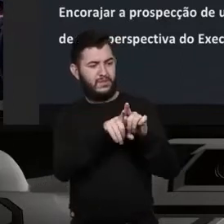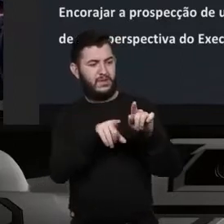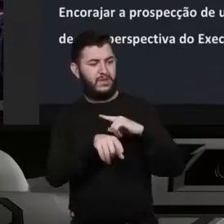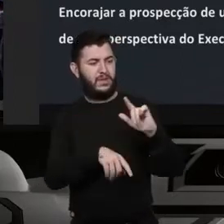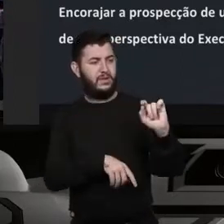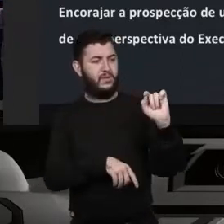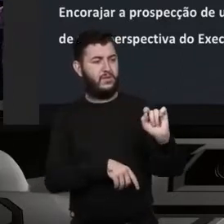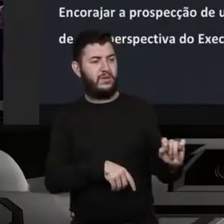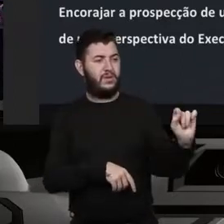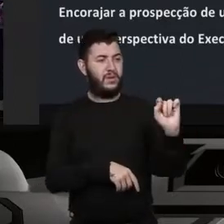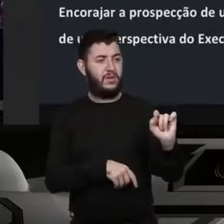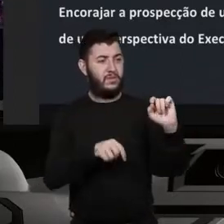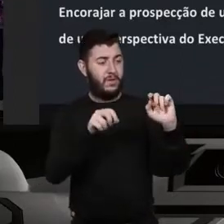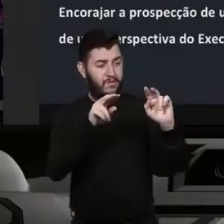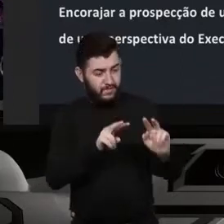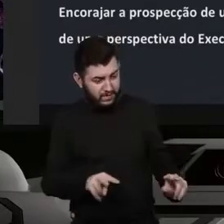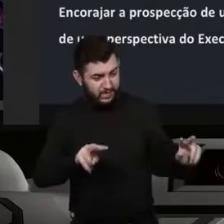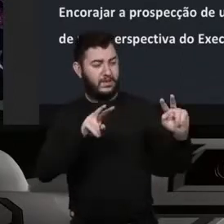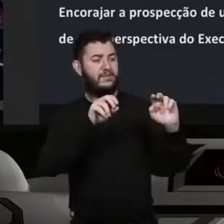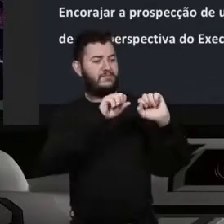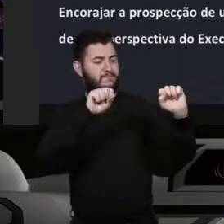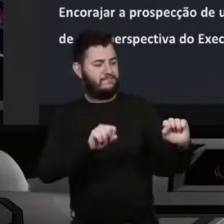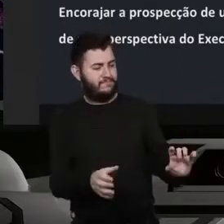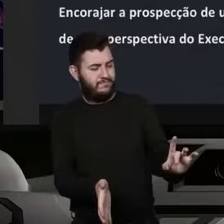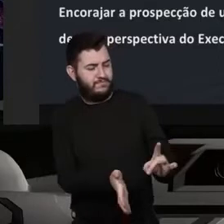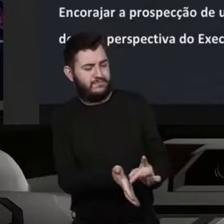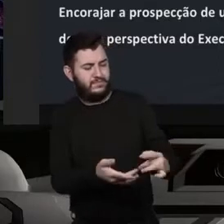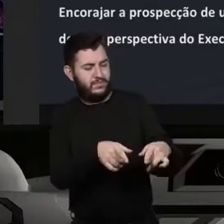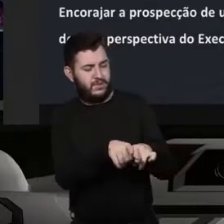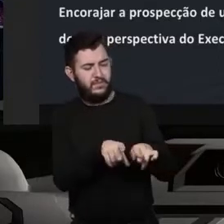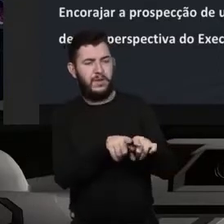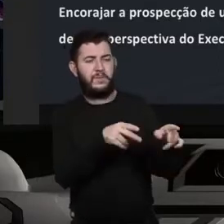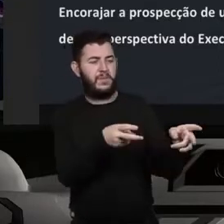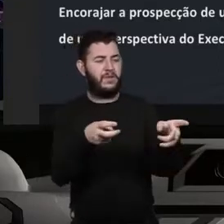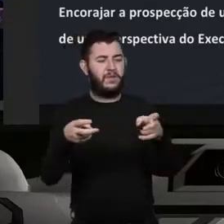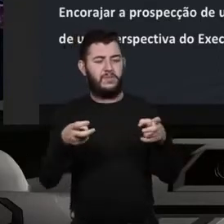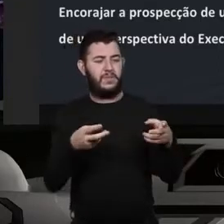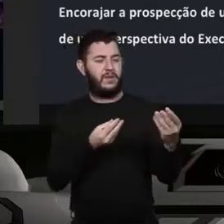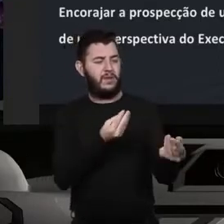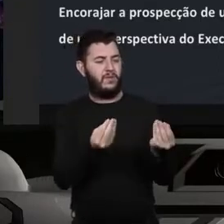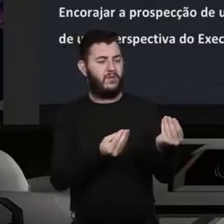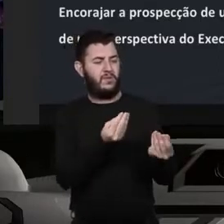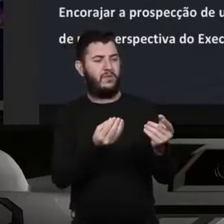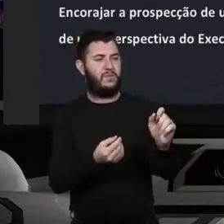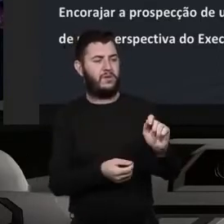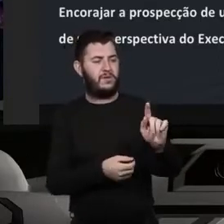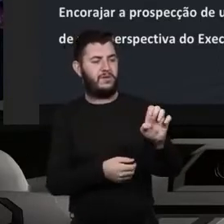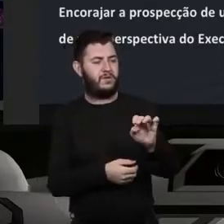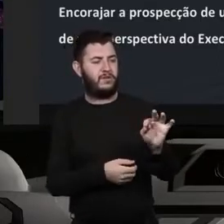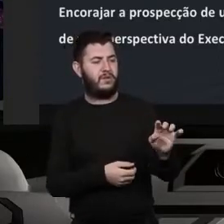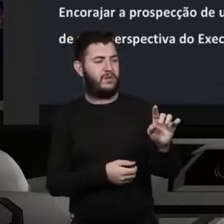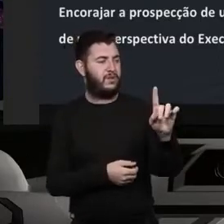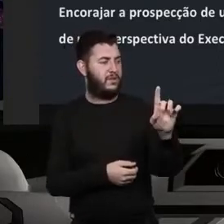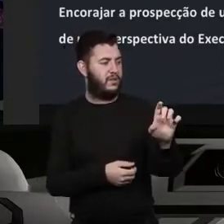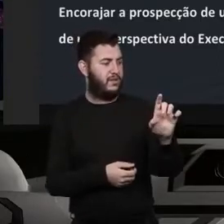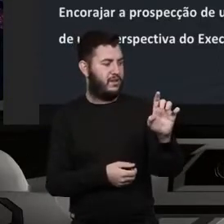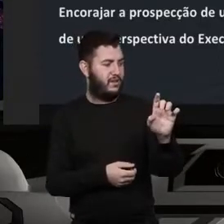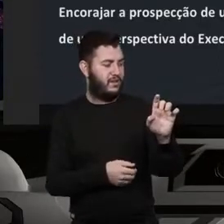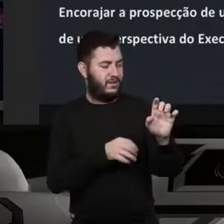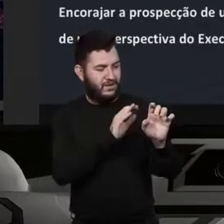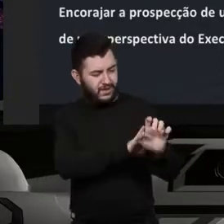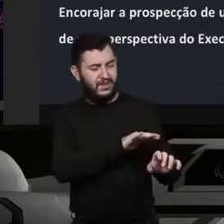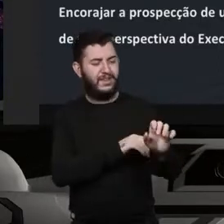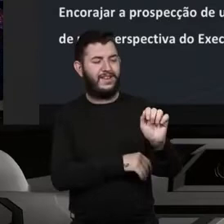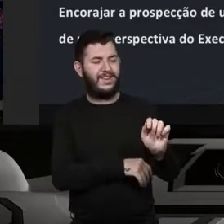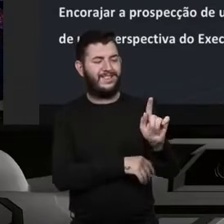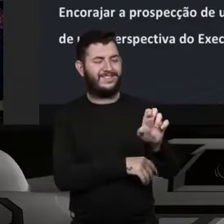Desanuviando esses problemas conceituais e eles se perceberem também como agentes da história. Então, a gente também aqui imprimiu, nesse primeiro momento de abordagem